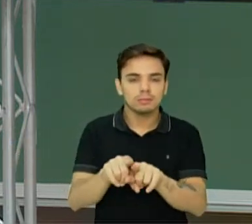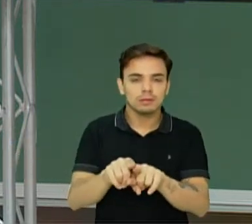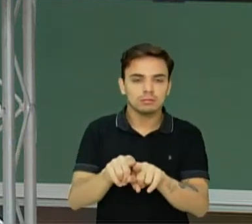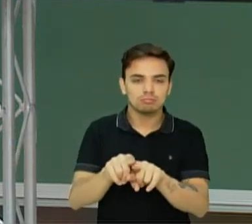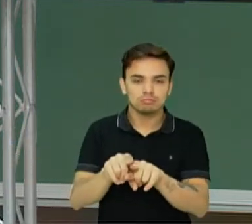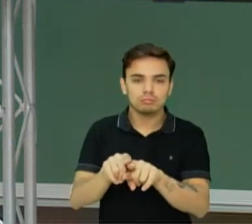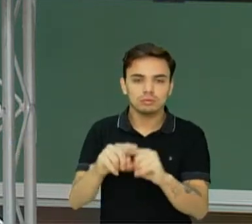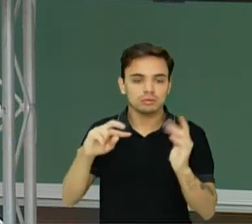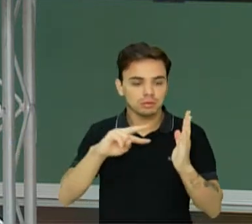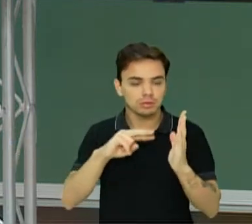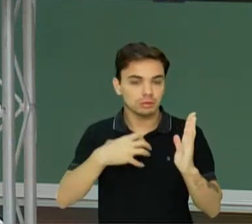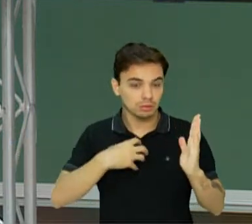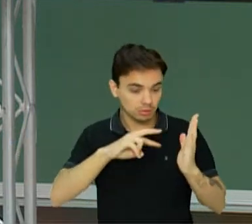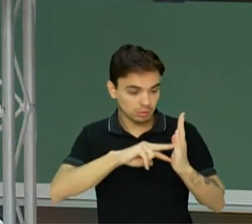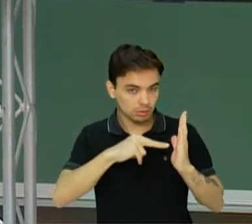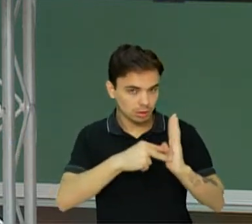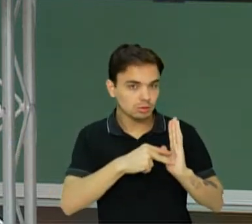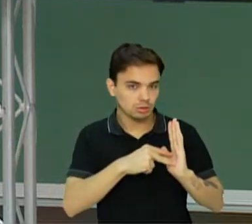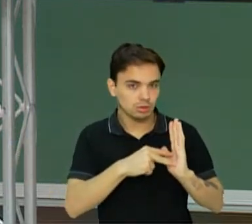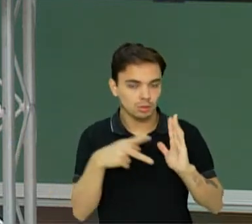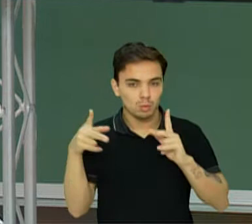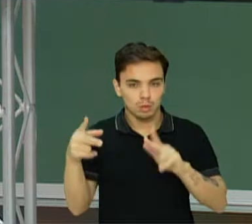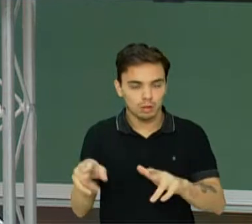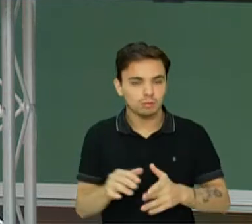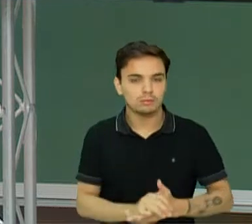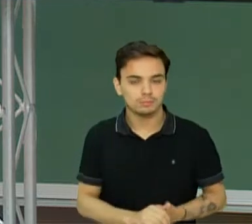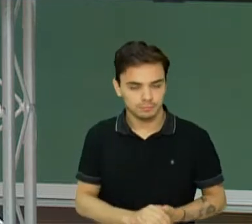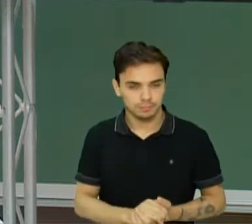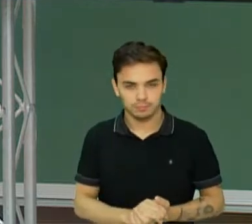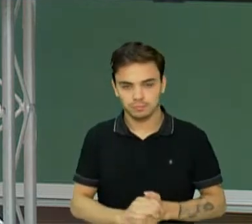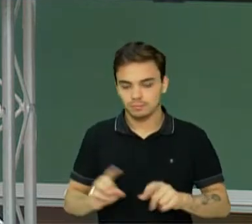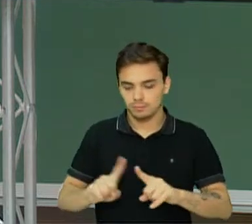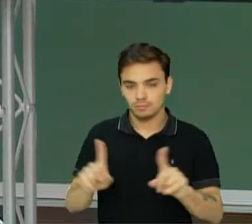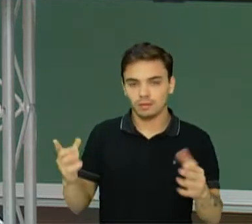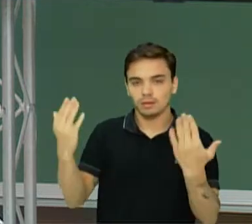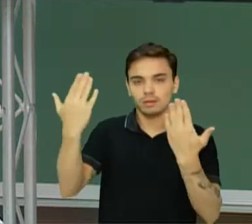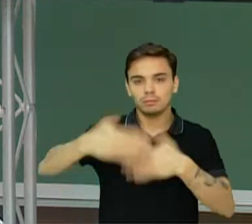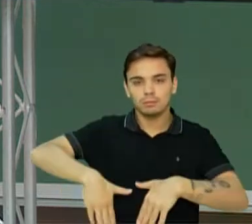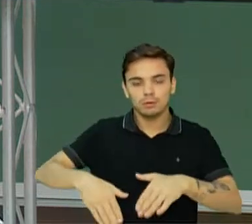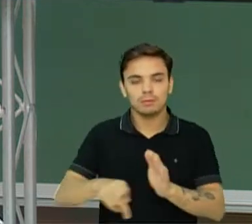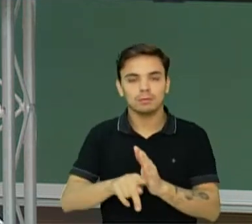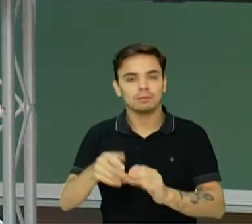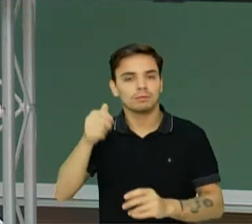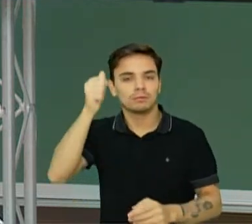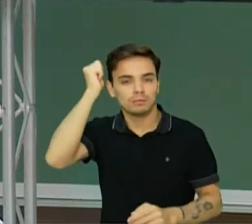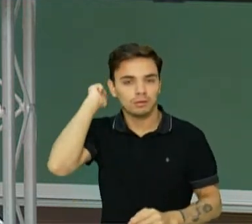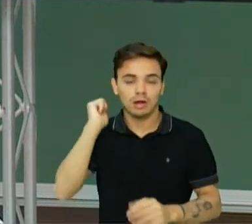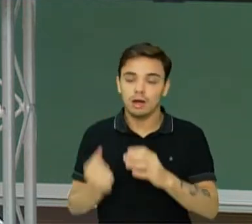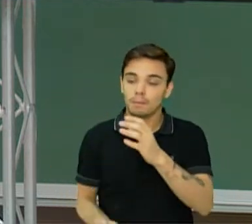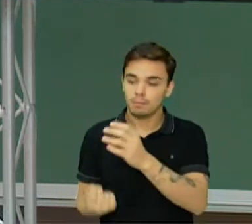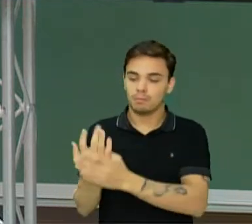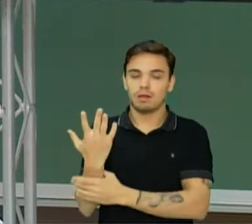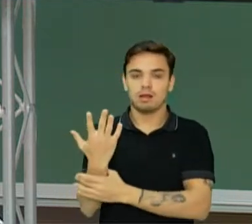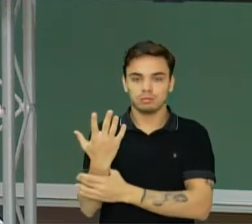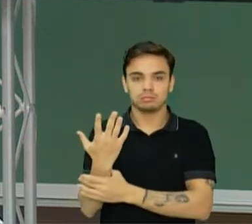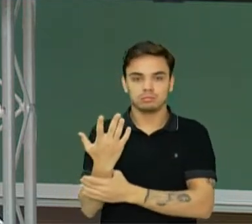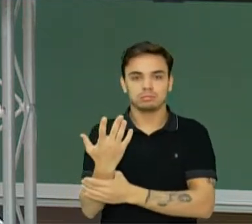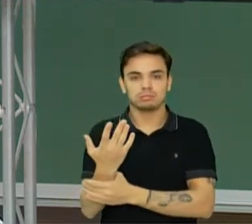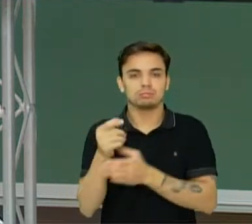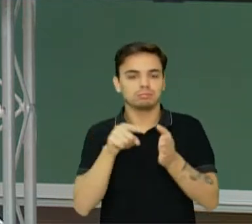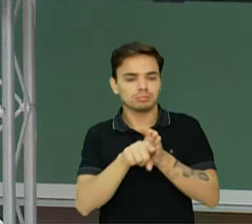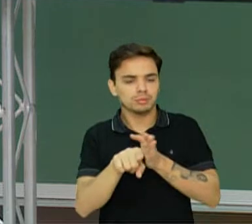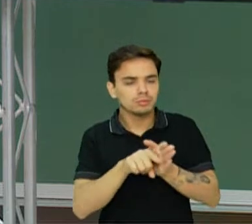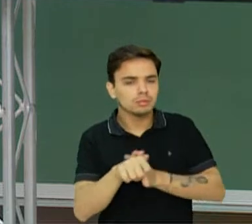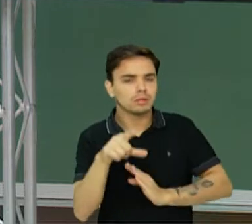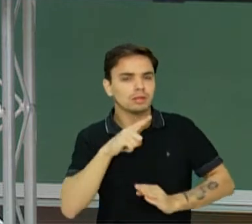com a mesma função sintática, tá ok? Em provas de vestibular é muito comum de surgir uma questão em que tem um pronome relativo,